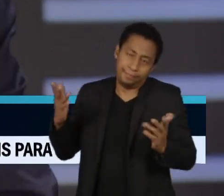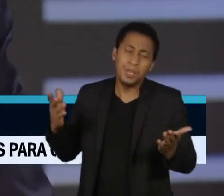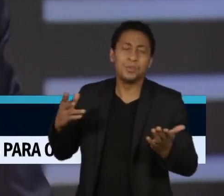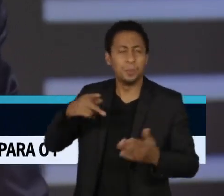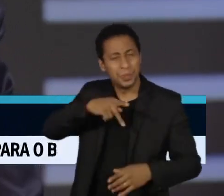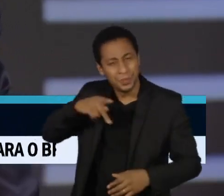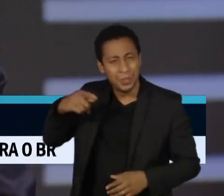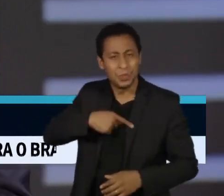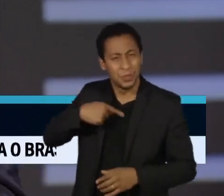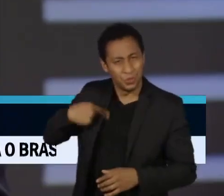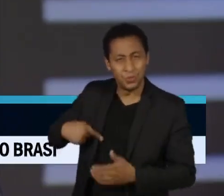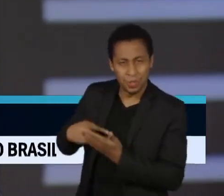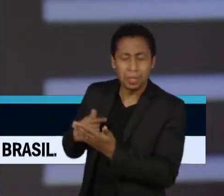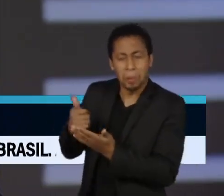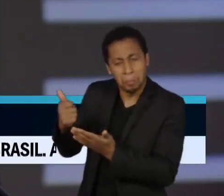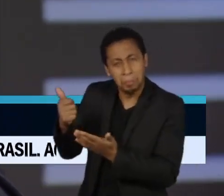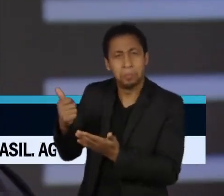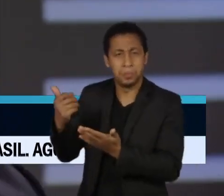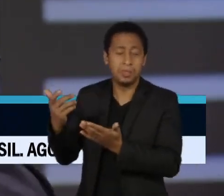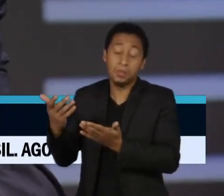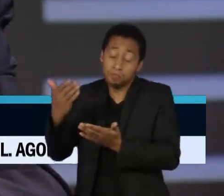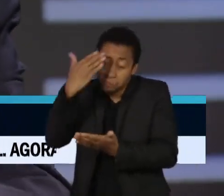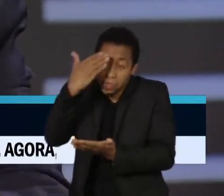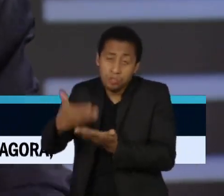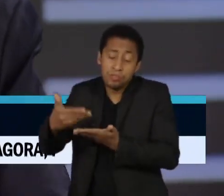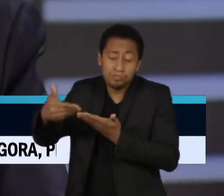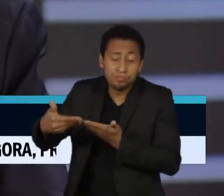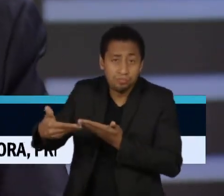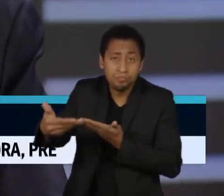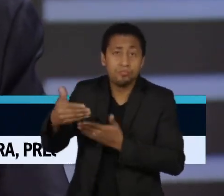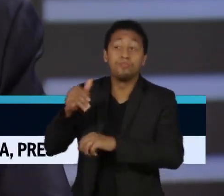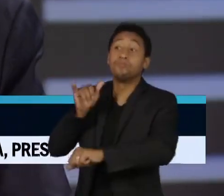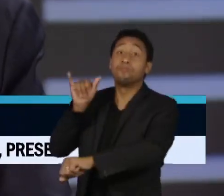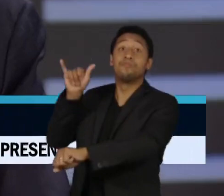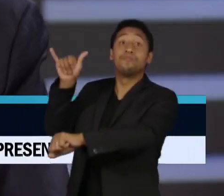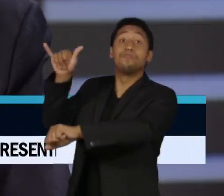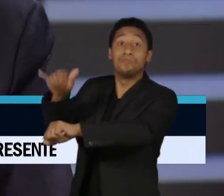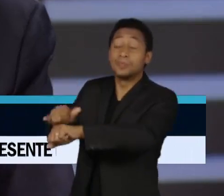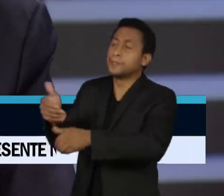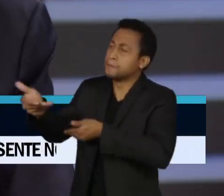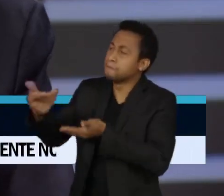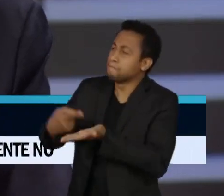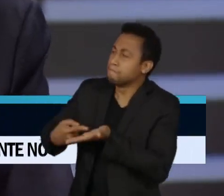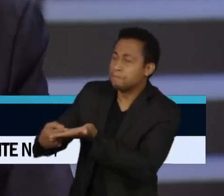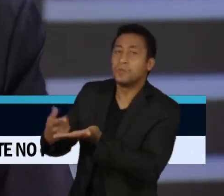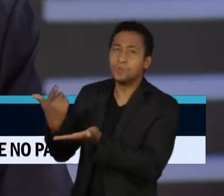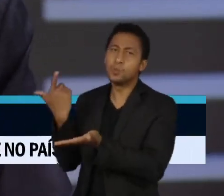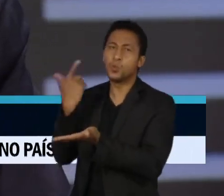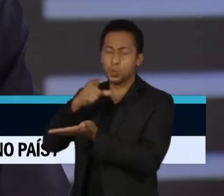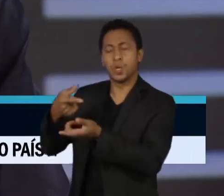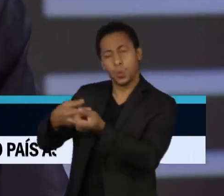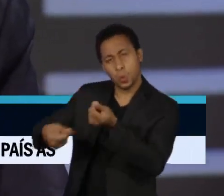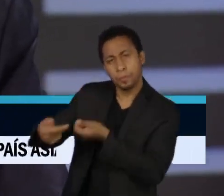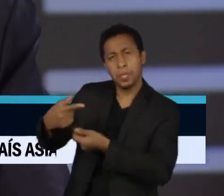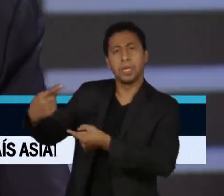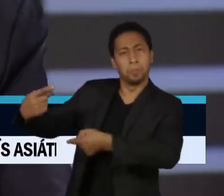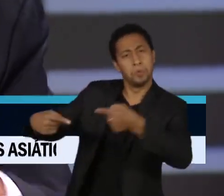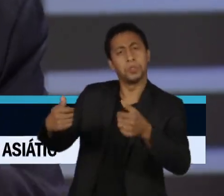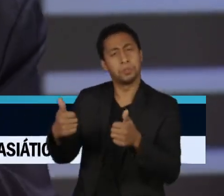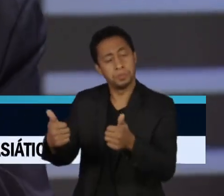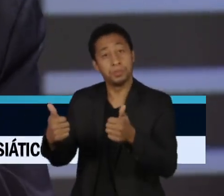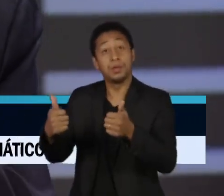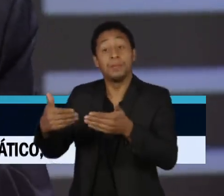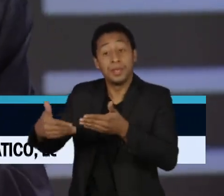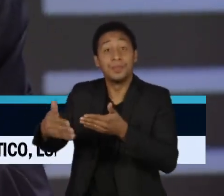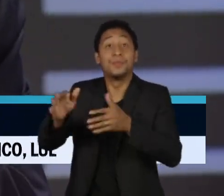certamente tudo indica, pelo andar da carruagem, que vai ser uma visita vitoriosa em termos econômicos e em termos políticos, com uma breve menção ao